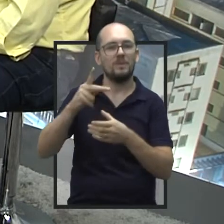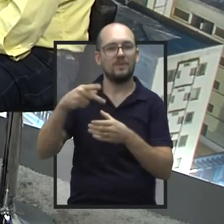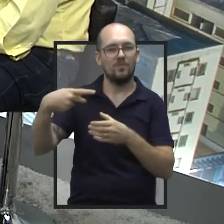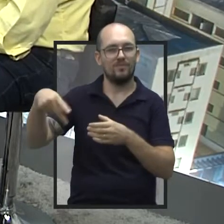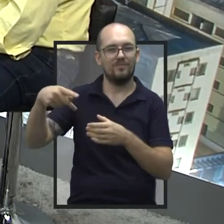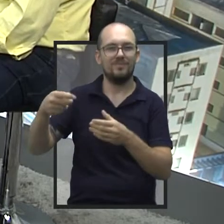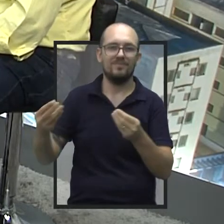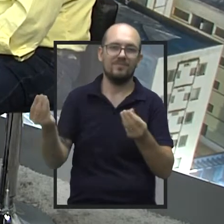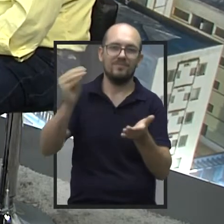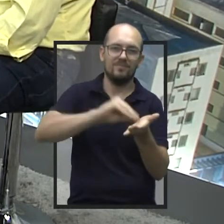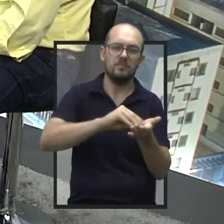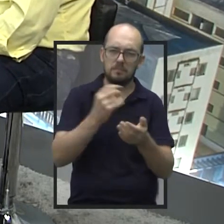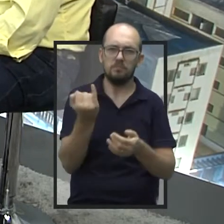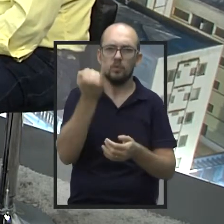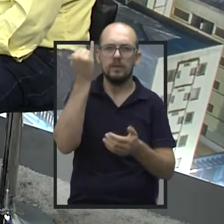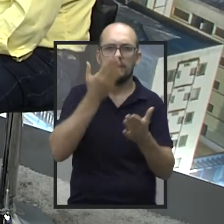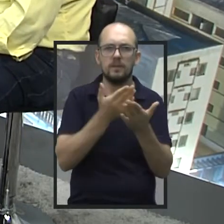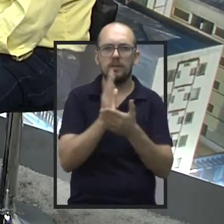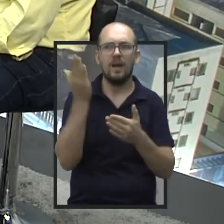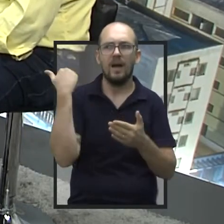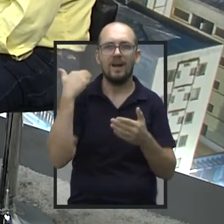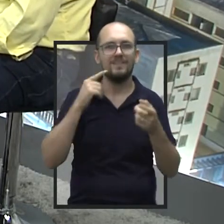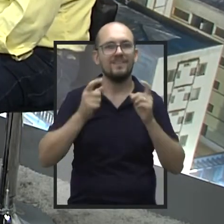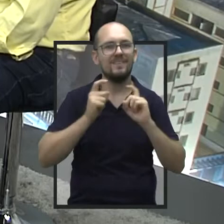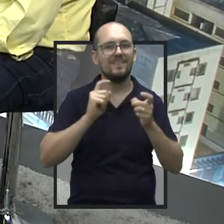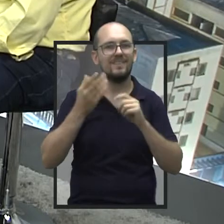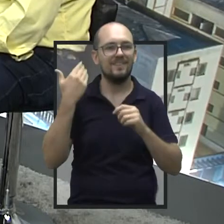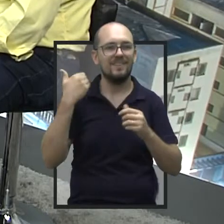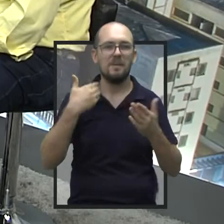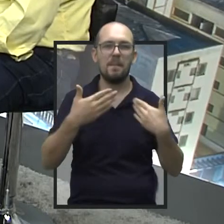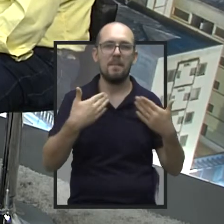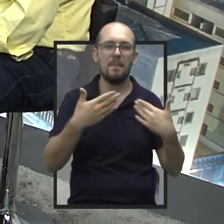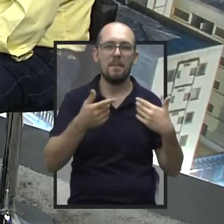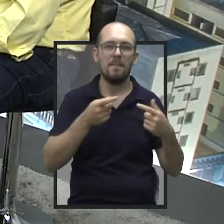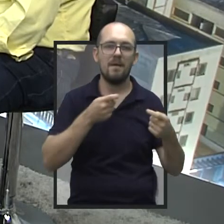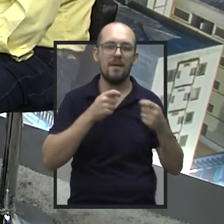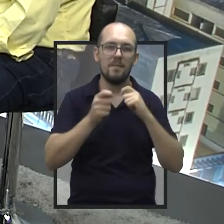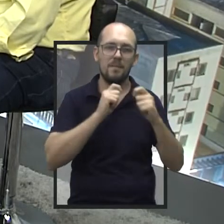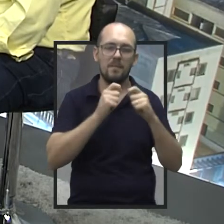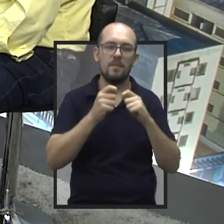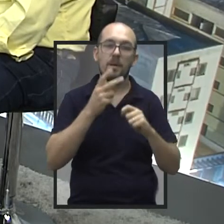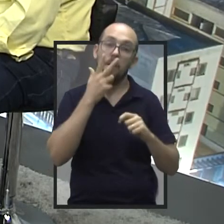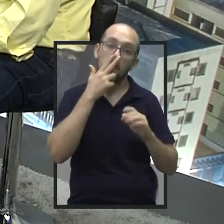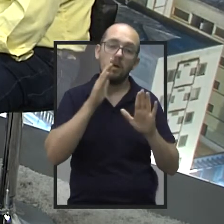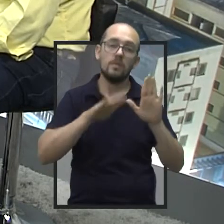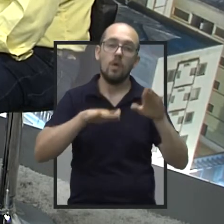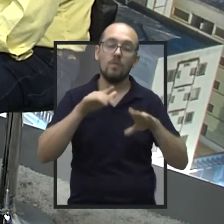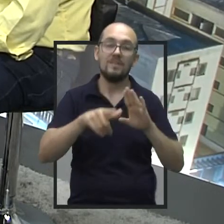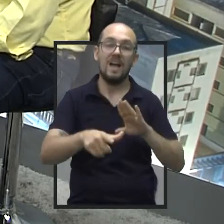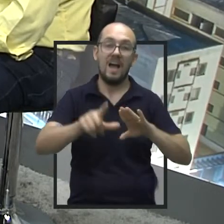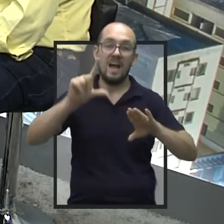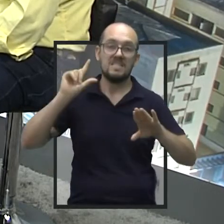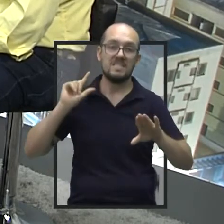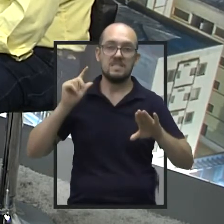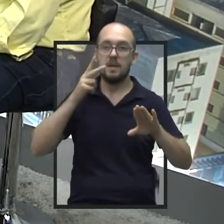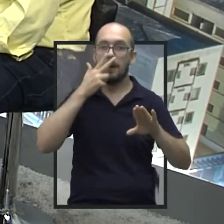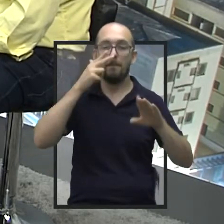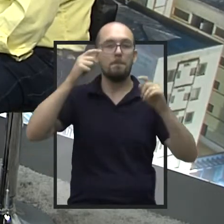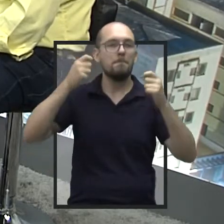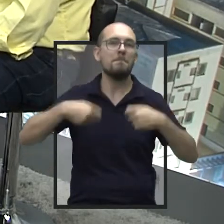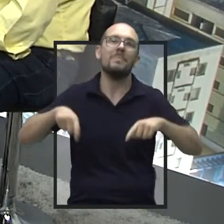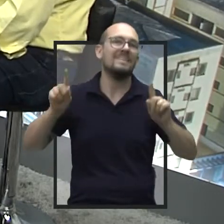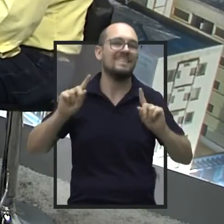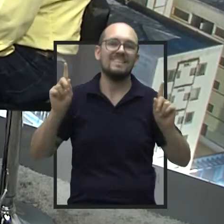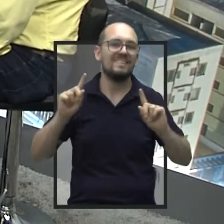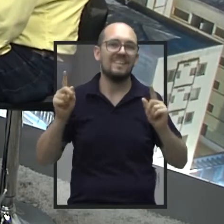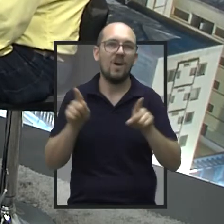a aprovação, né? A gente comentava em outros programas que, talvez como o projeto anterior, não se precisasse criar uma lei para isso,